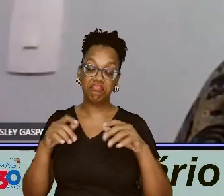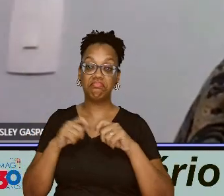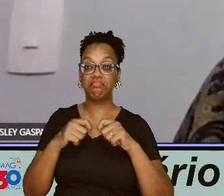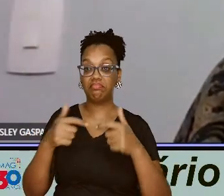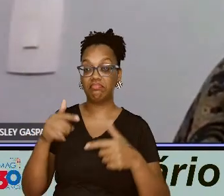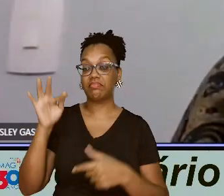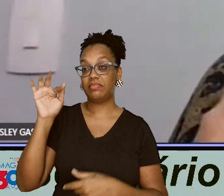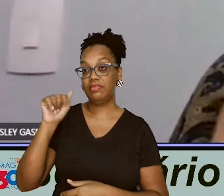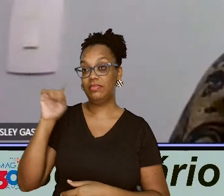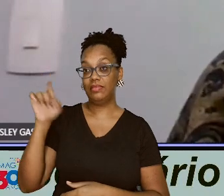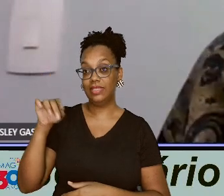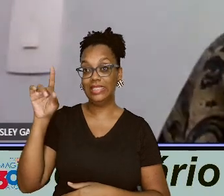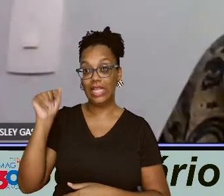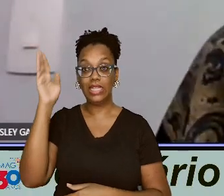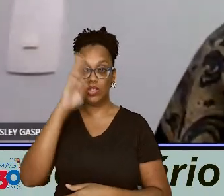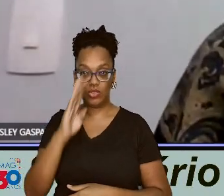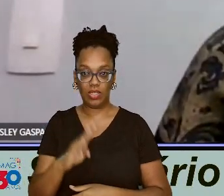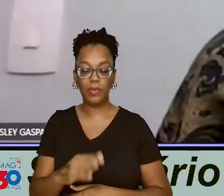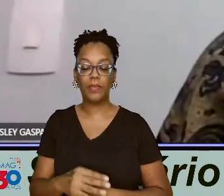tenha sido mais